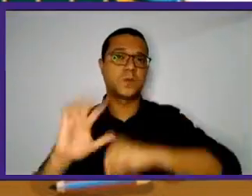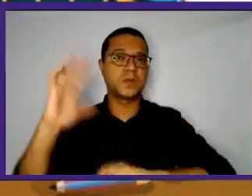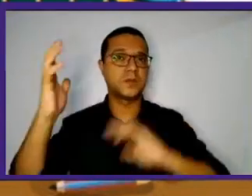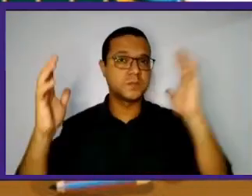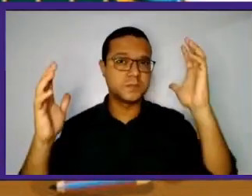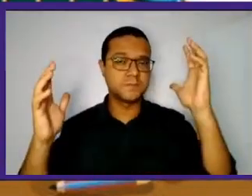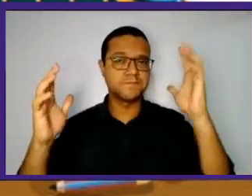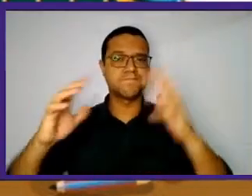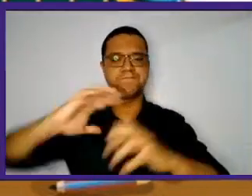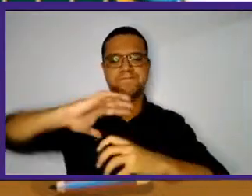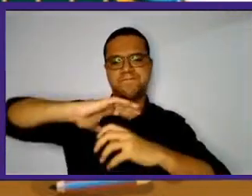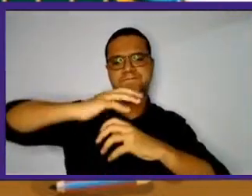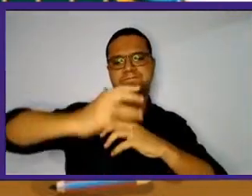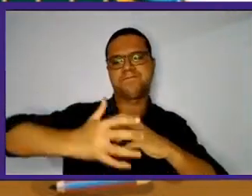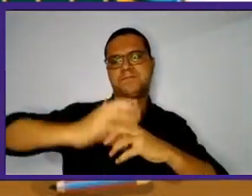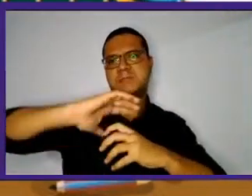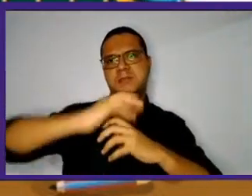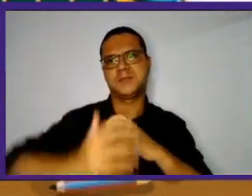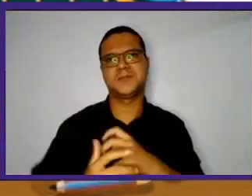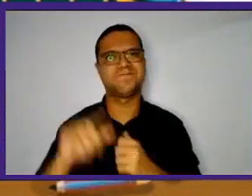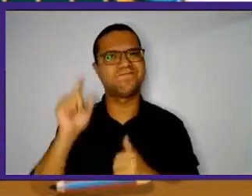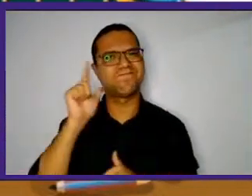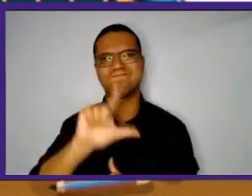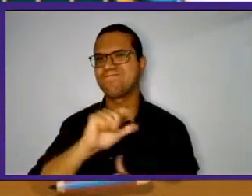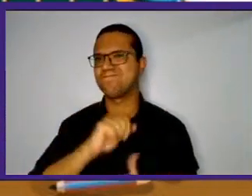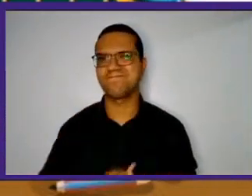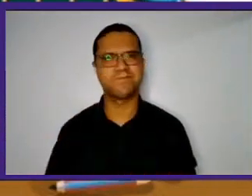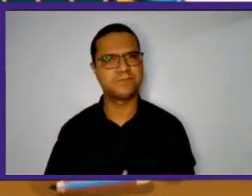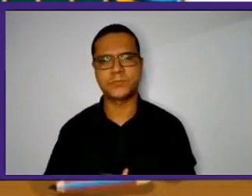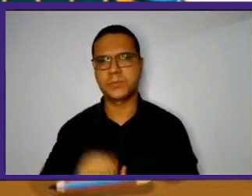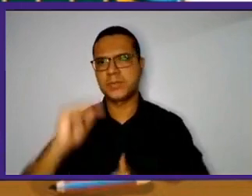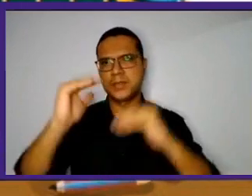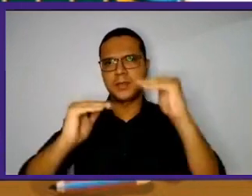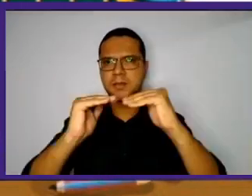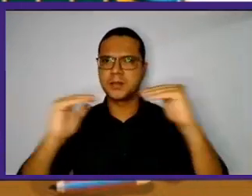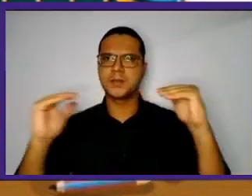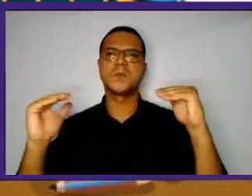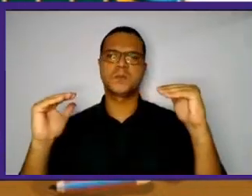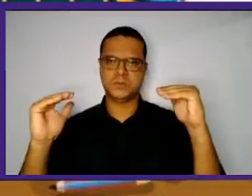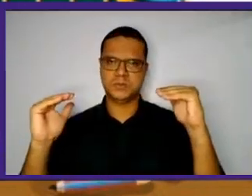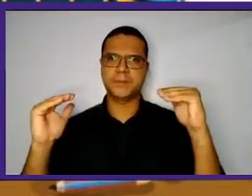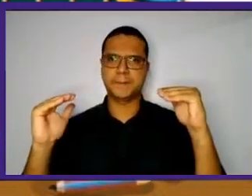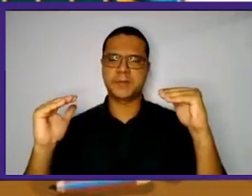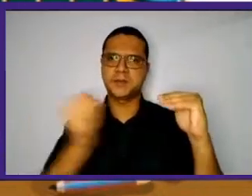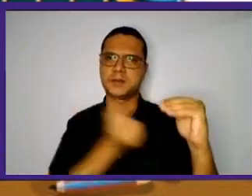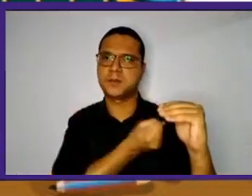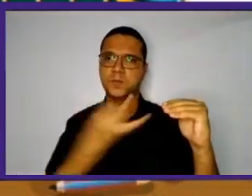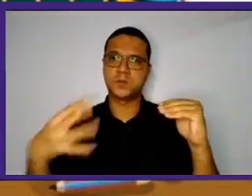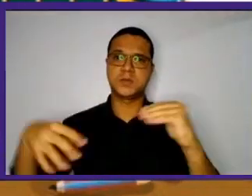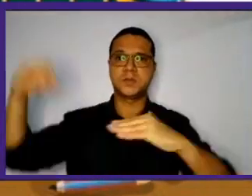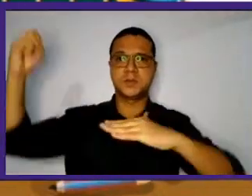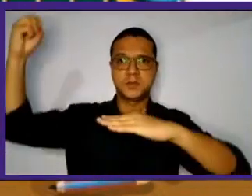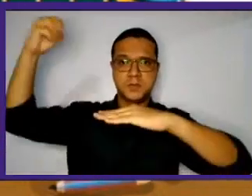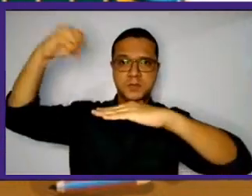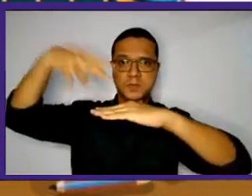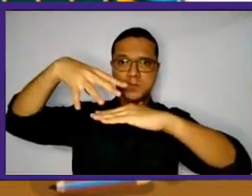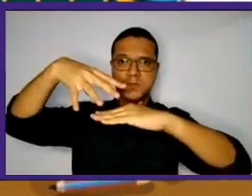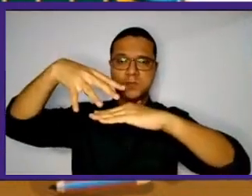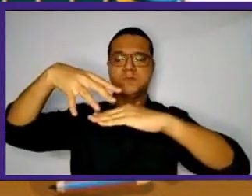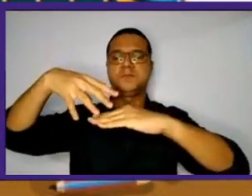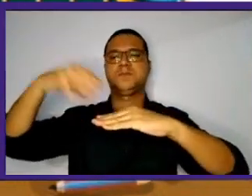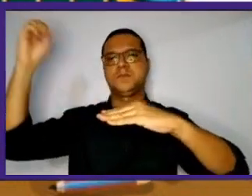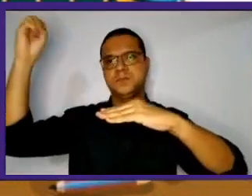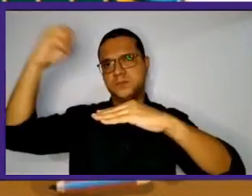acontece? A camada de ozônio não dá conta de equilibrar a quantidade de luz solar que entra e